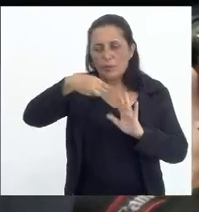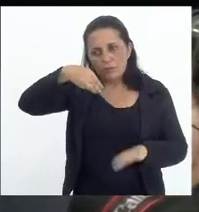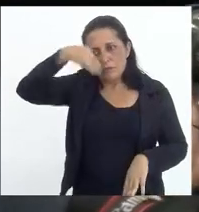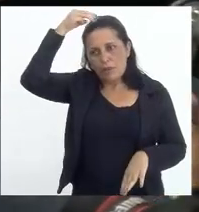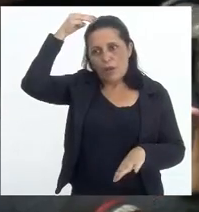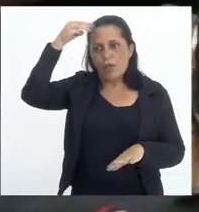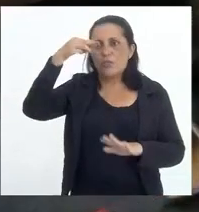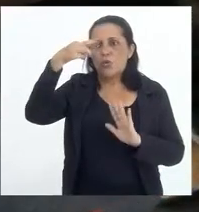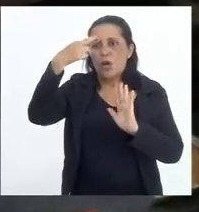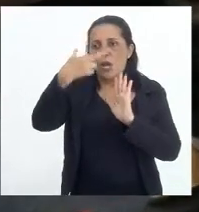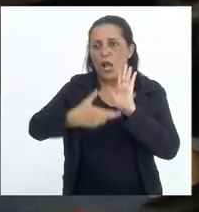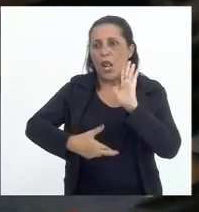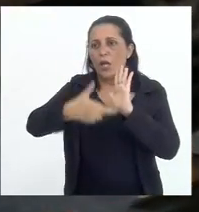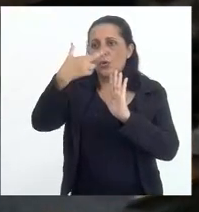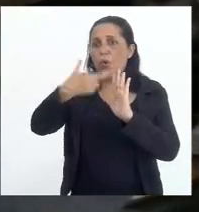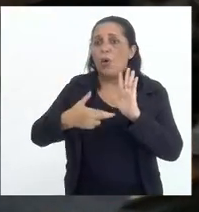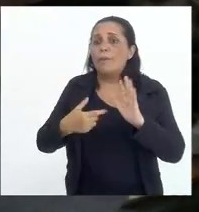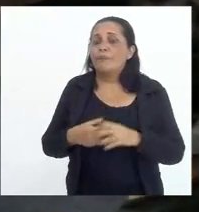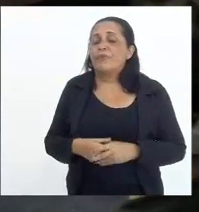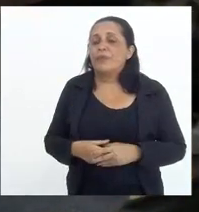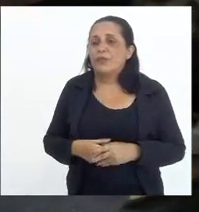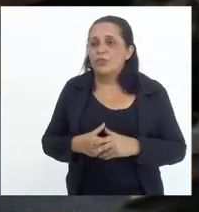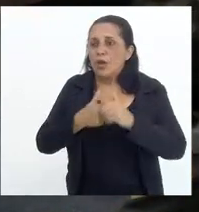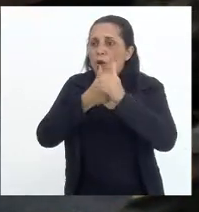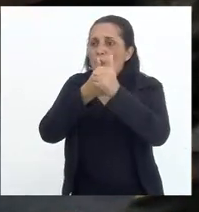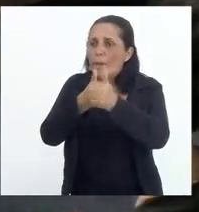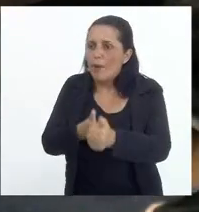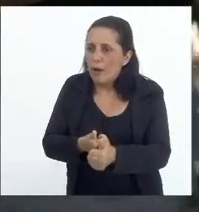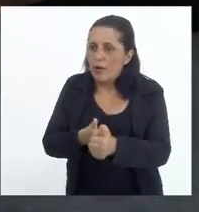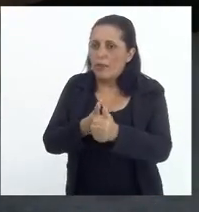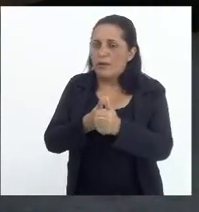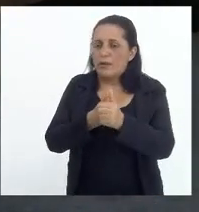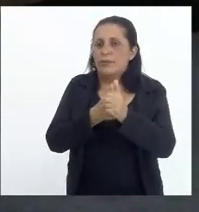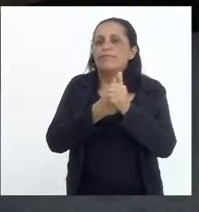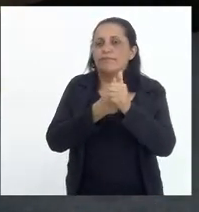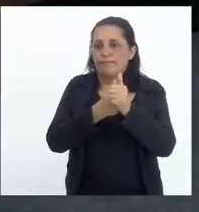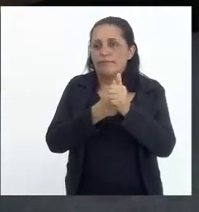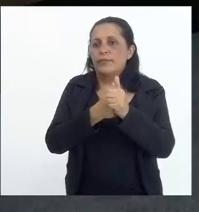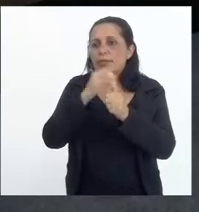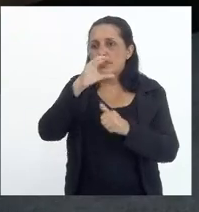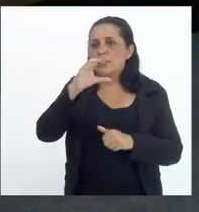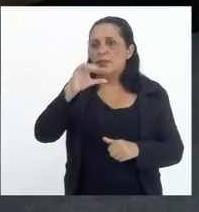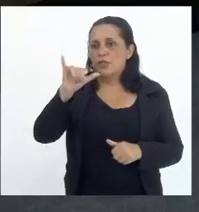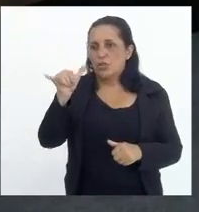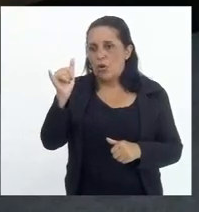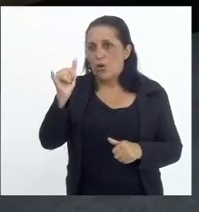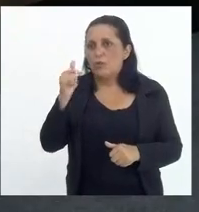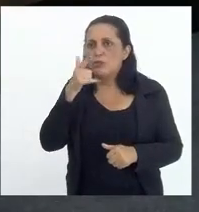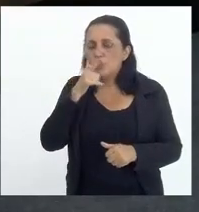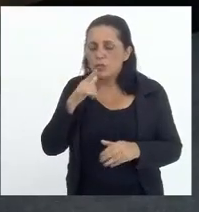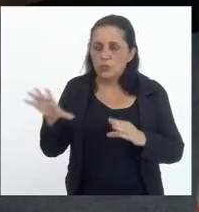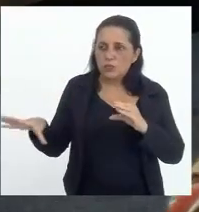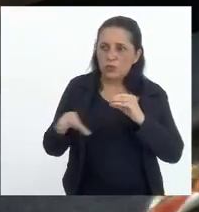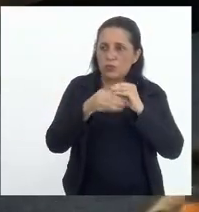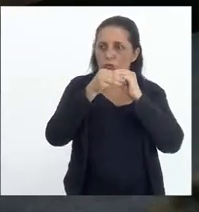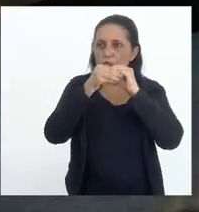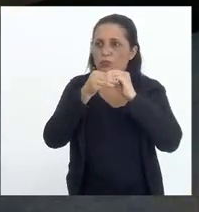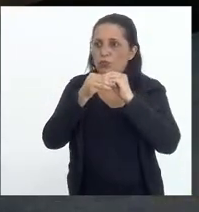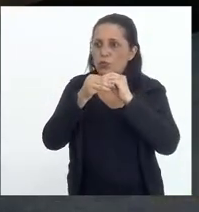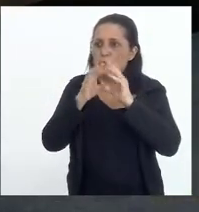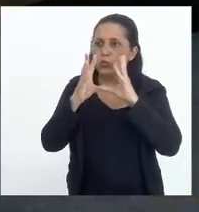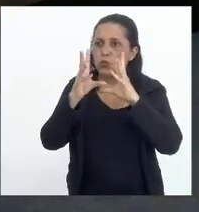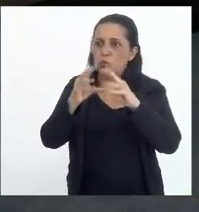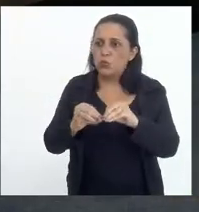relator. A gente acompanha o parecer da CCJ, conseguiu incorporar todas as contribuições